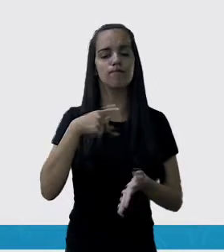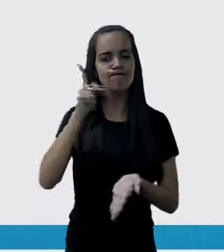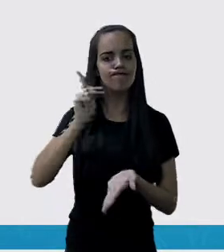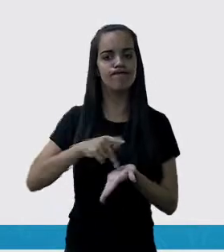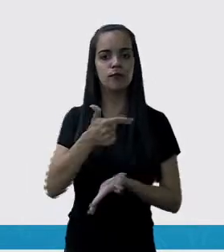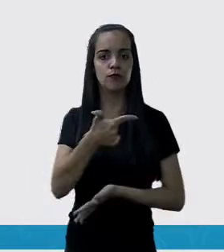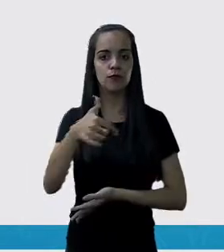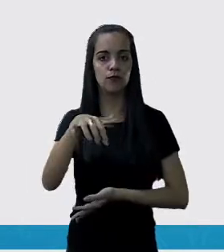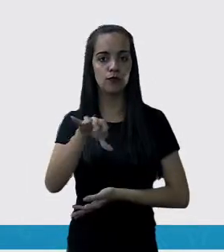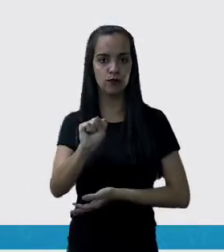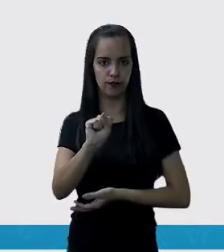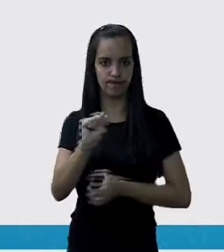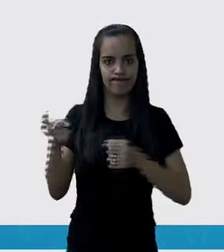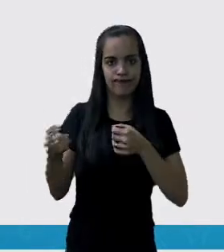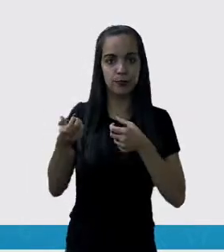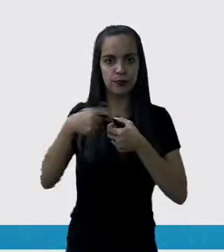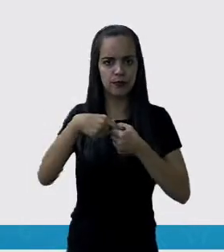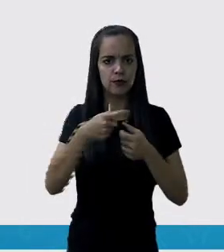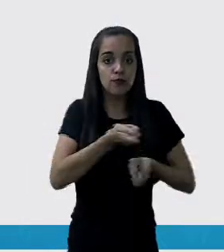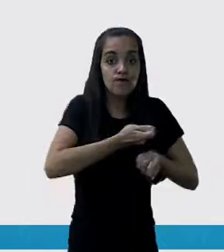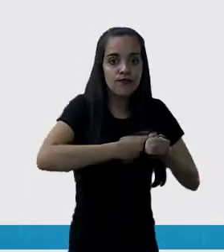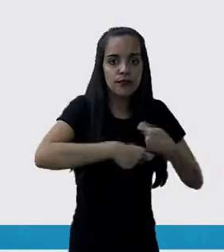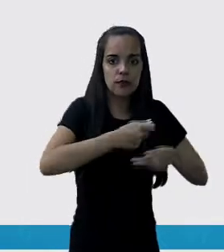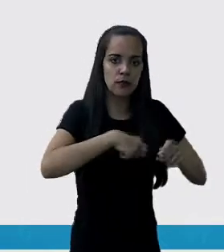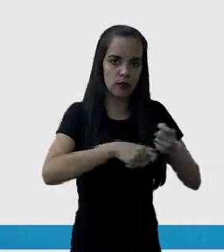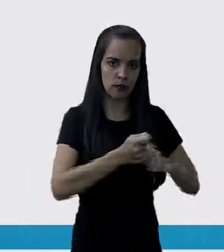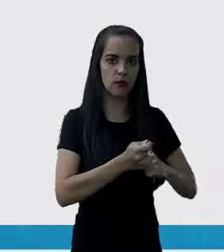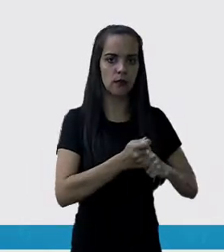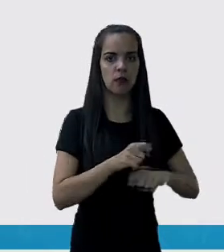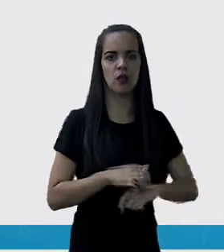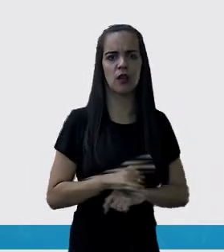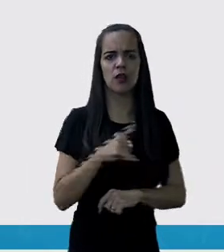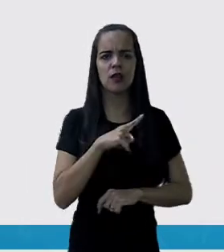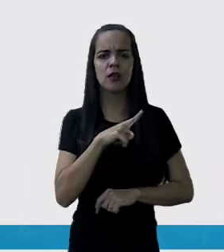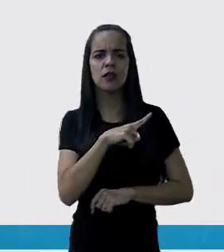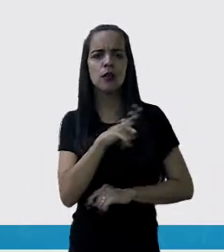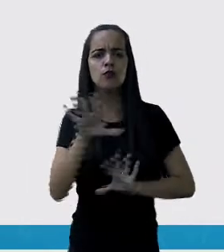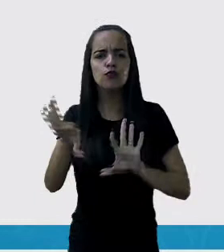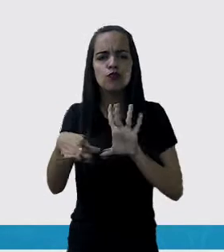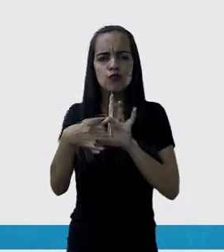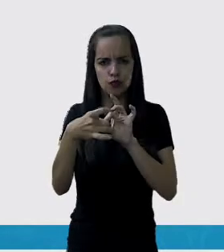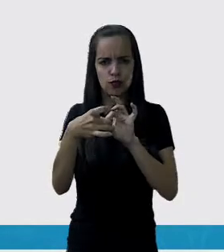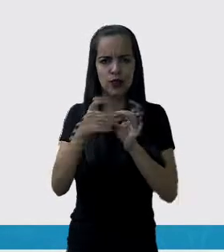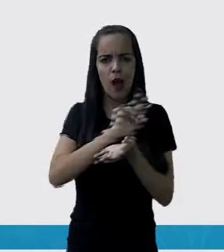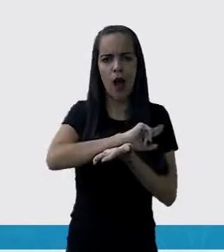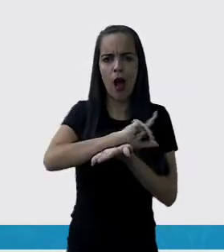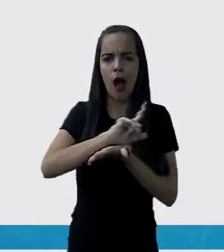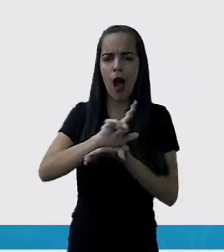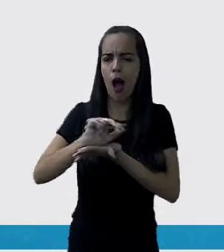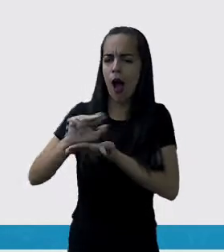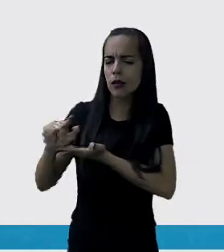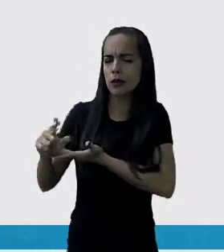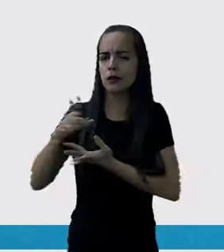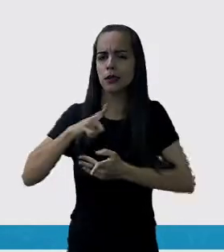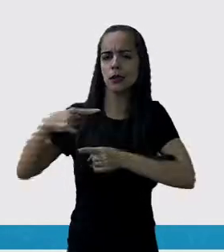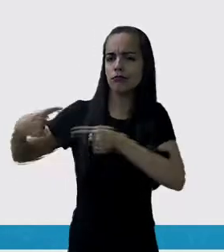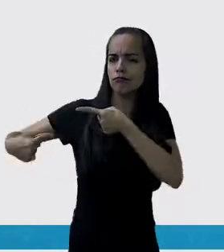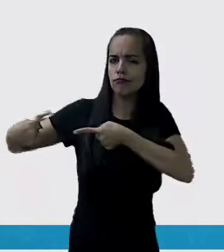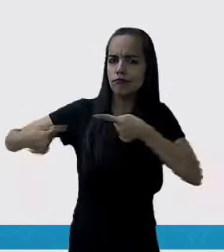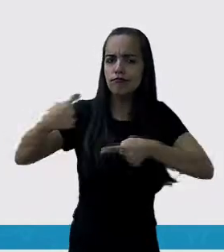países integrados economicamente, com a atuação conjunta de diversas